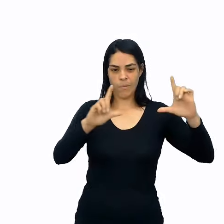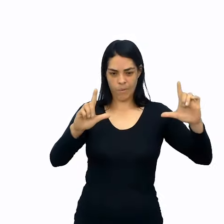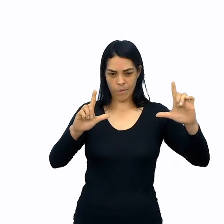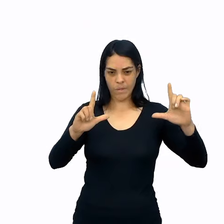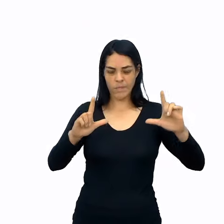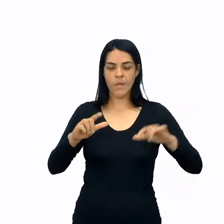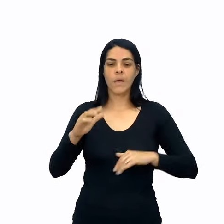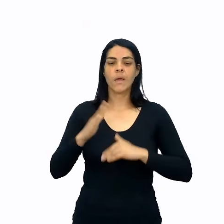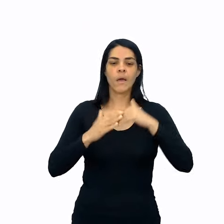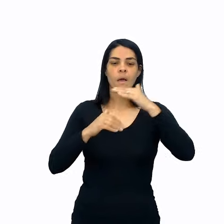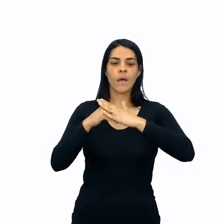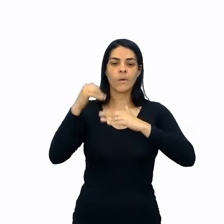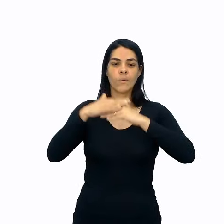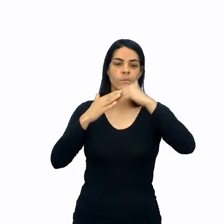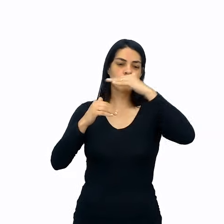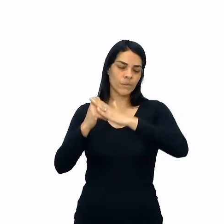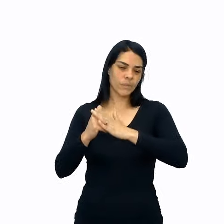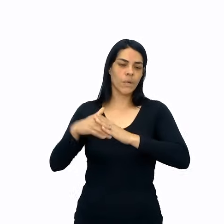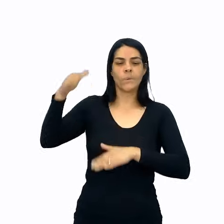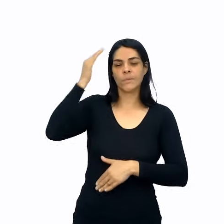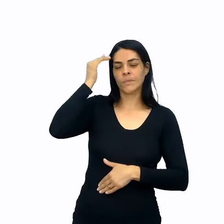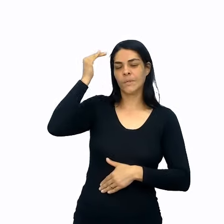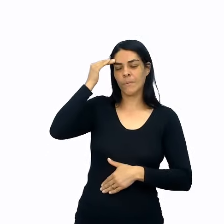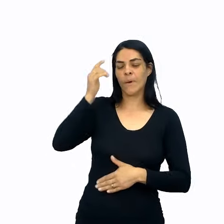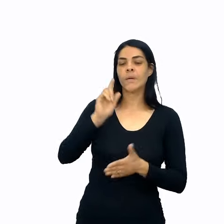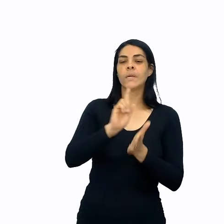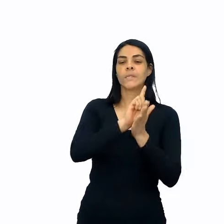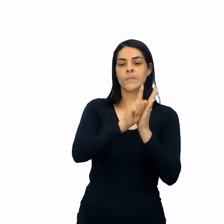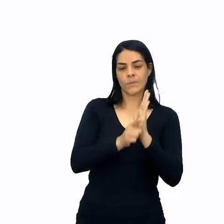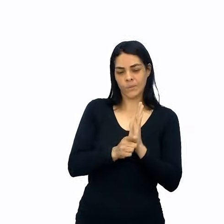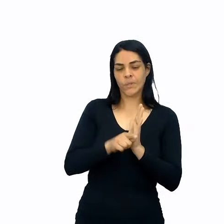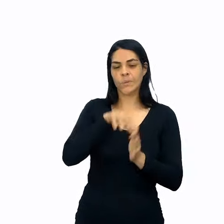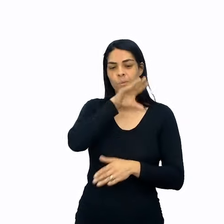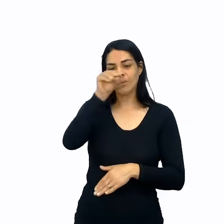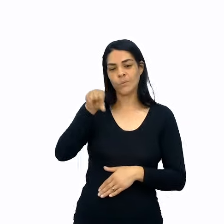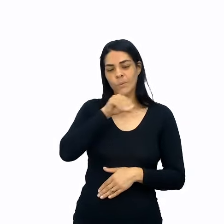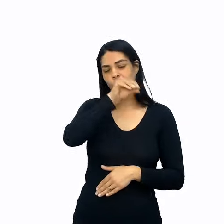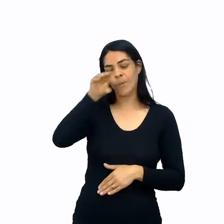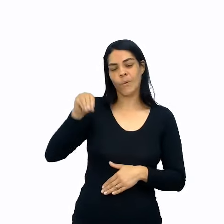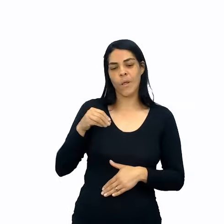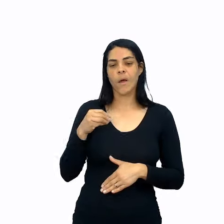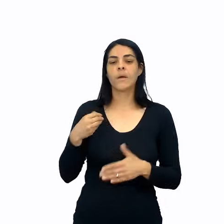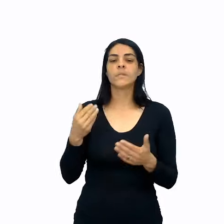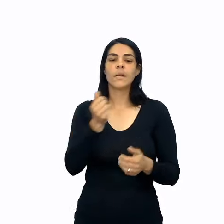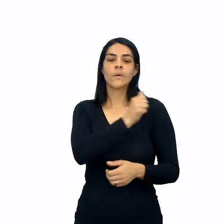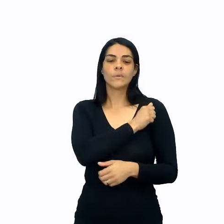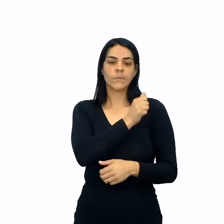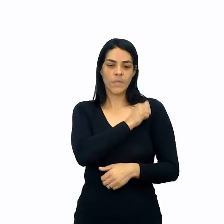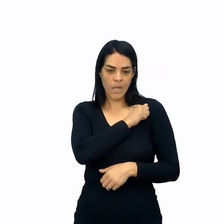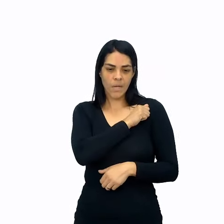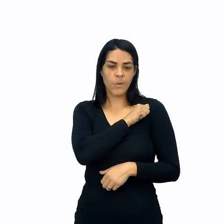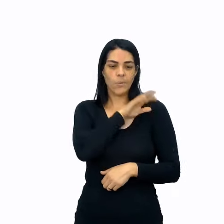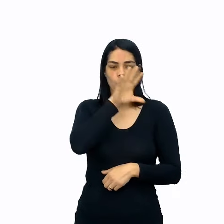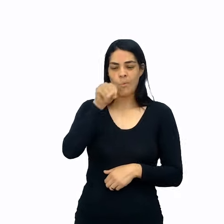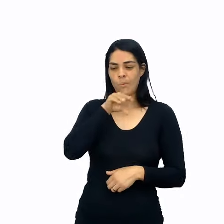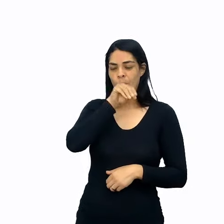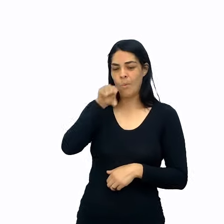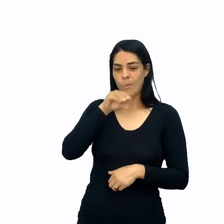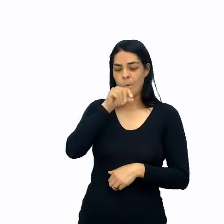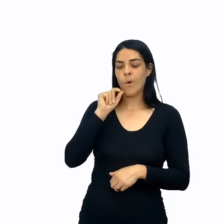saberes. Geralmente, são gêneros mais orais, onde os estudantes vão ali verbalizar o que